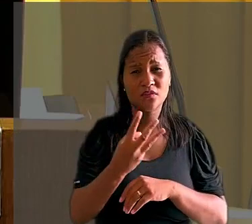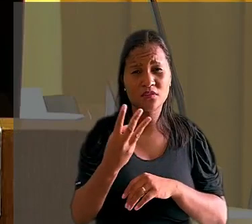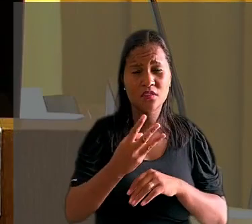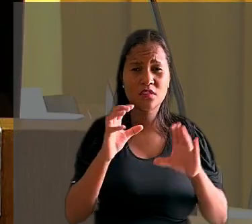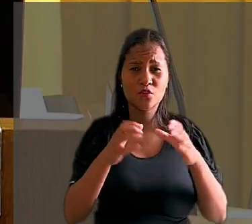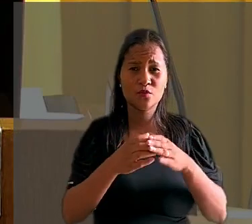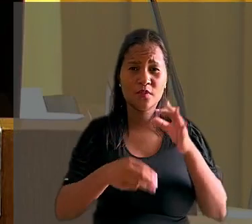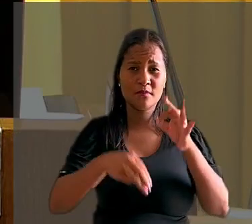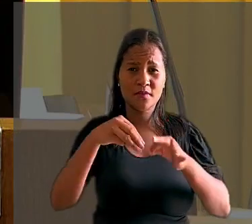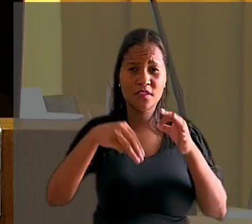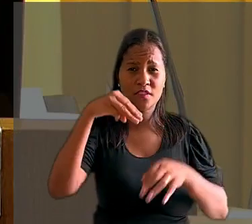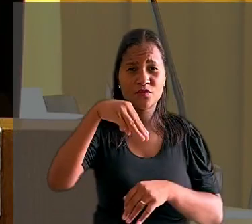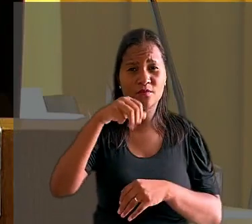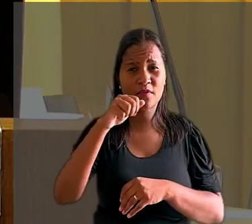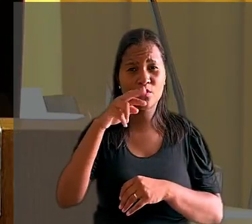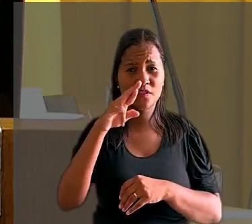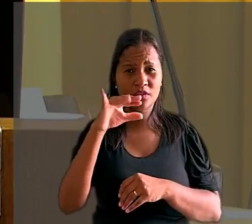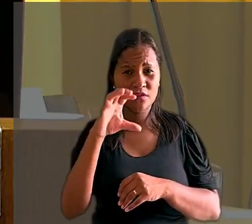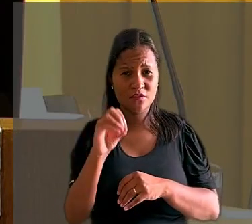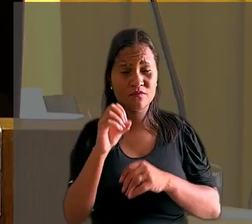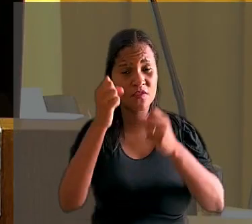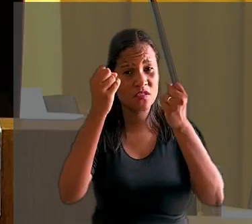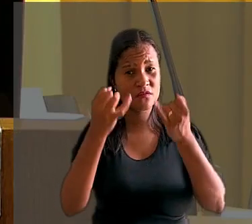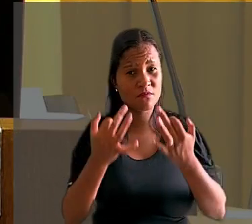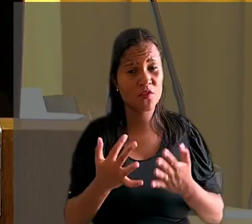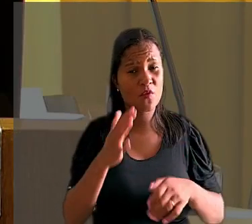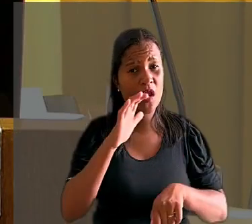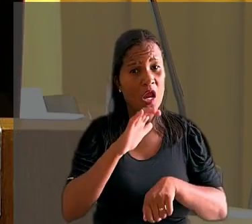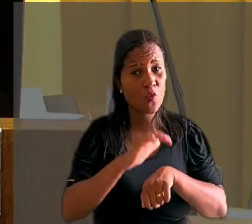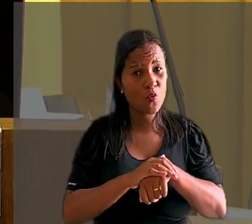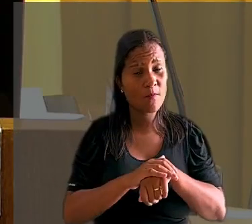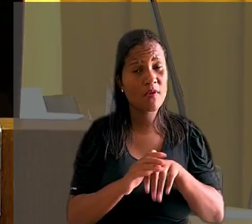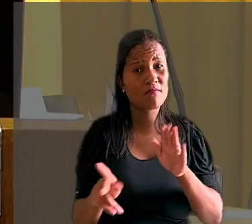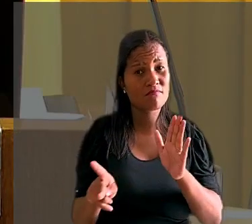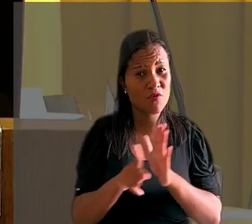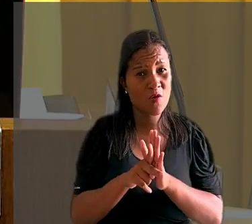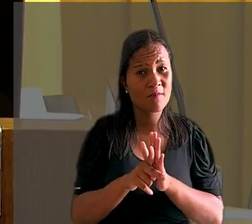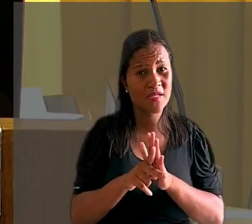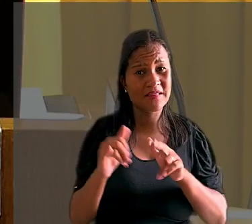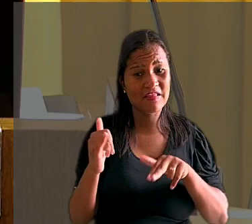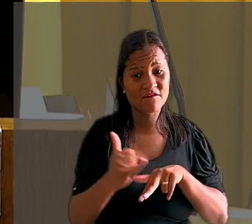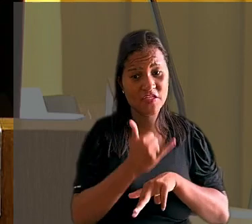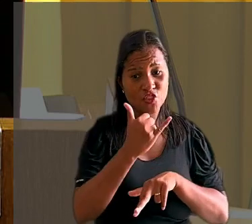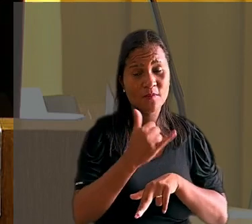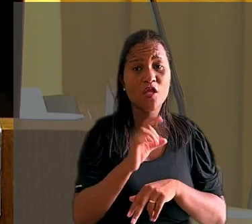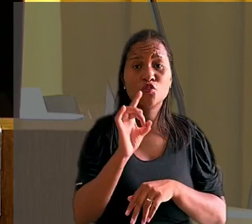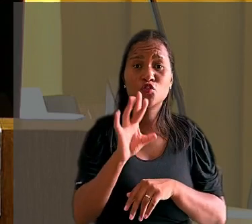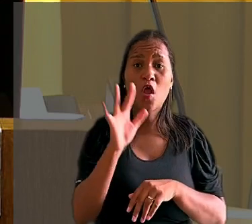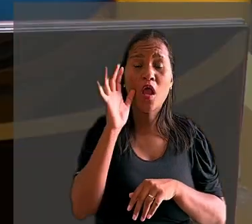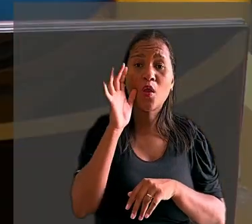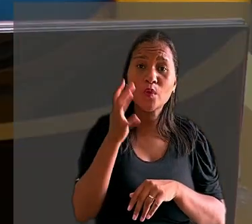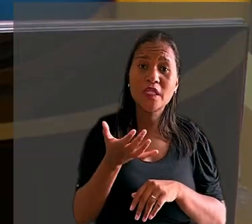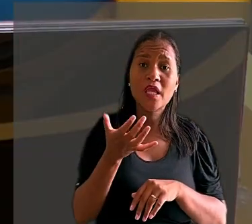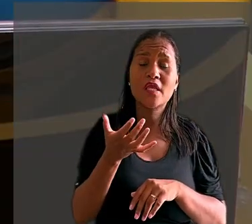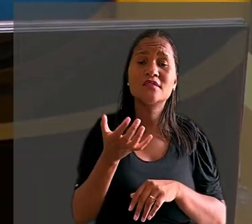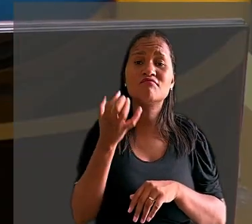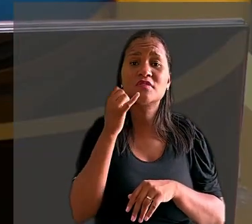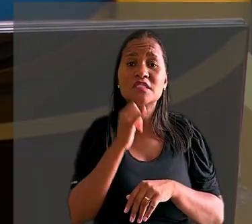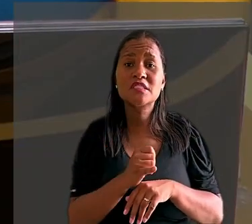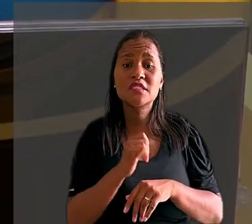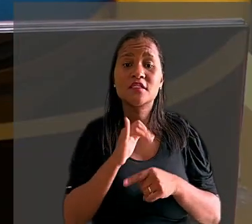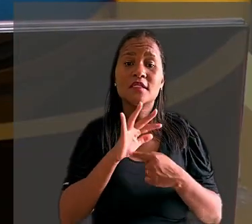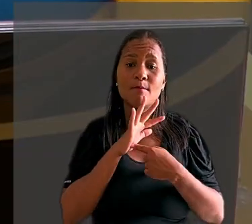O relator na terceira turma, ministro Maurício Godinho Delgado, explicou que a culpa exclusiva da vítima somente